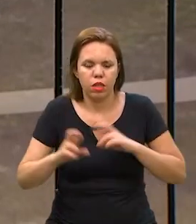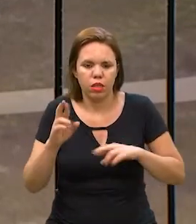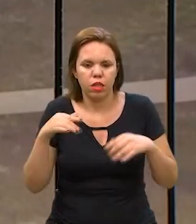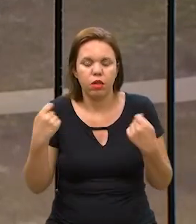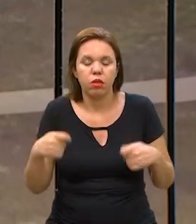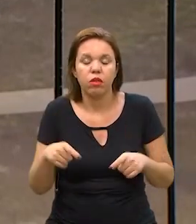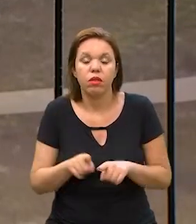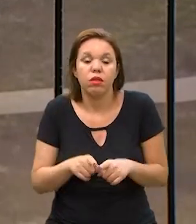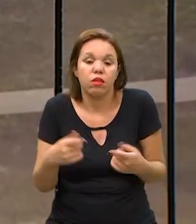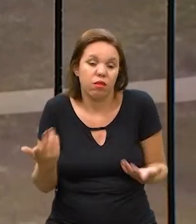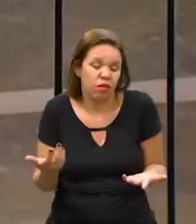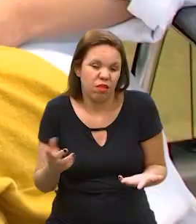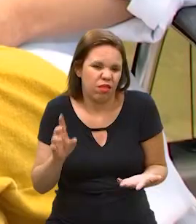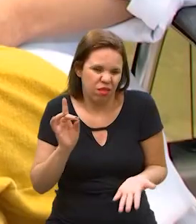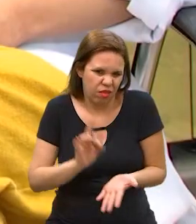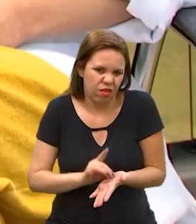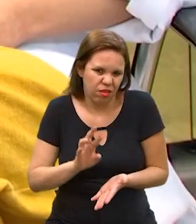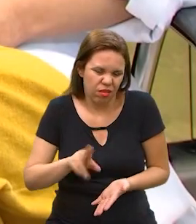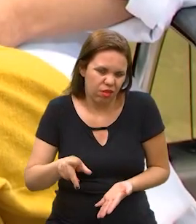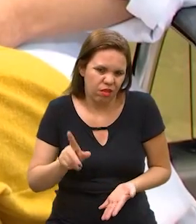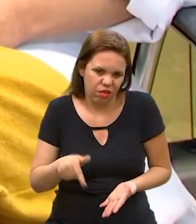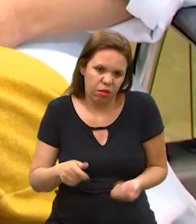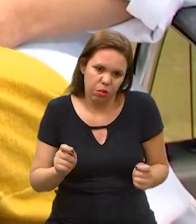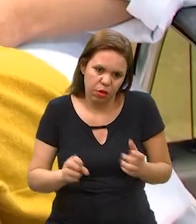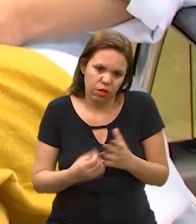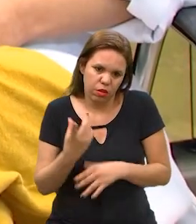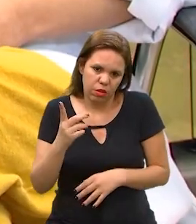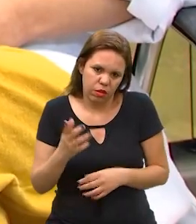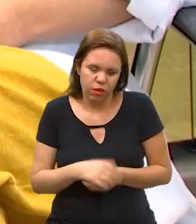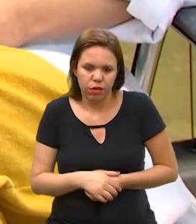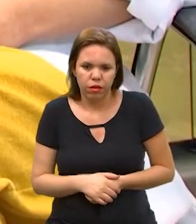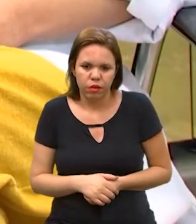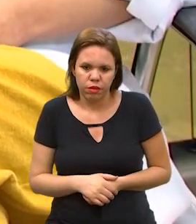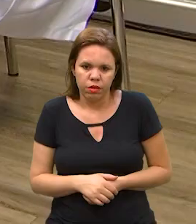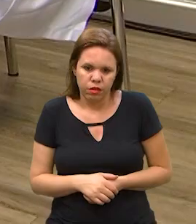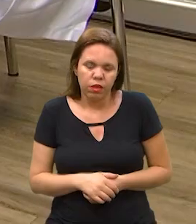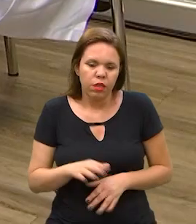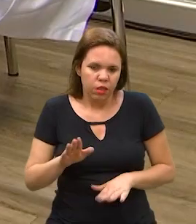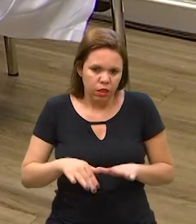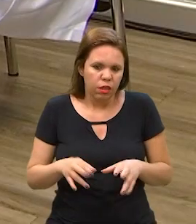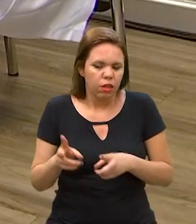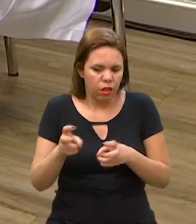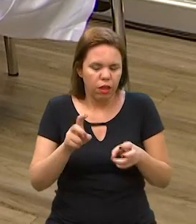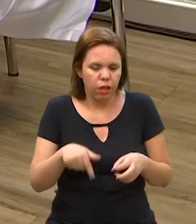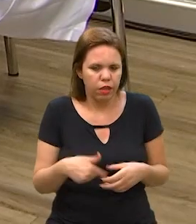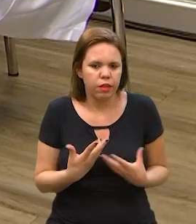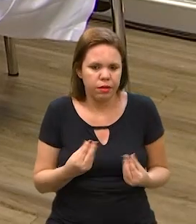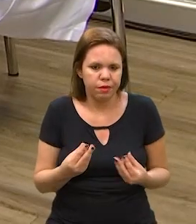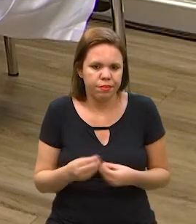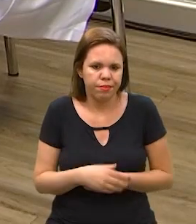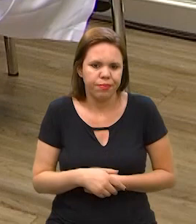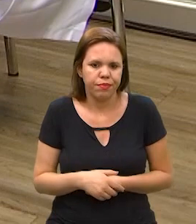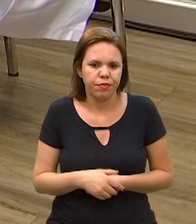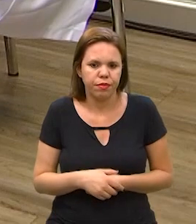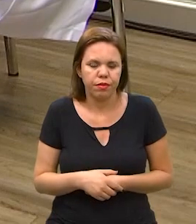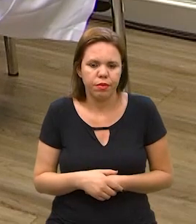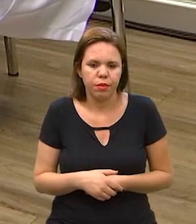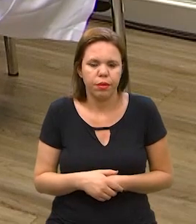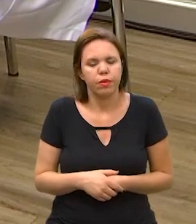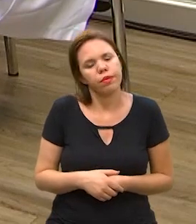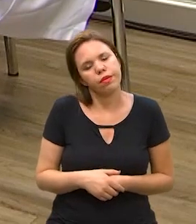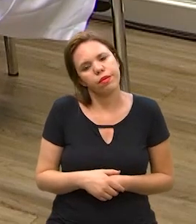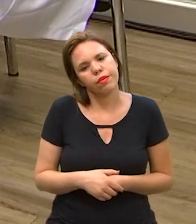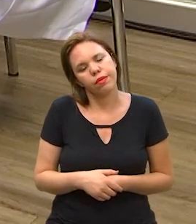mais exames que o necessário. Essa não é a realidade? Ou pode ser que isso aconteça? Às vezes a gente observa bastante isso,